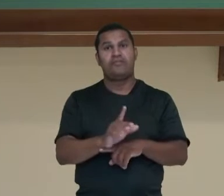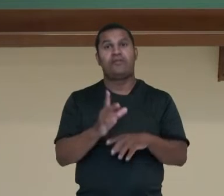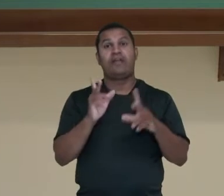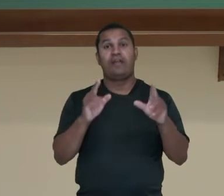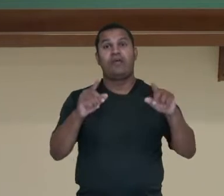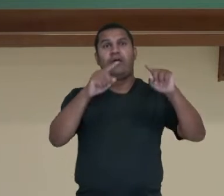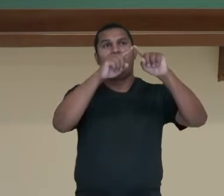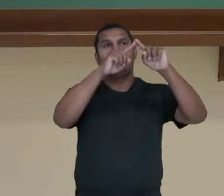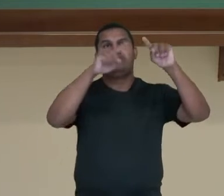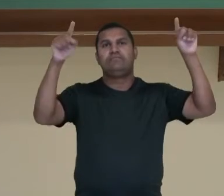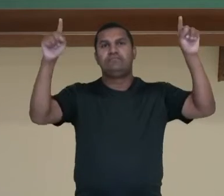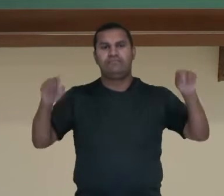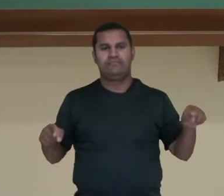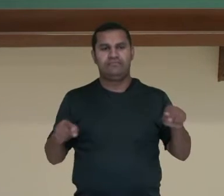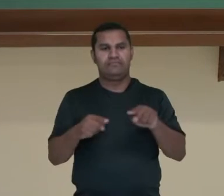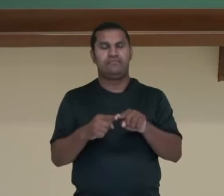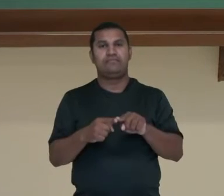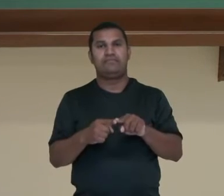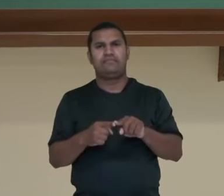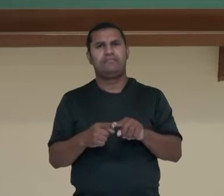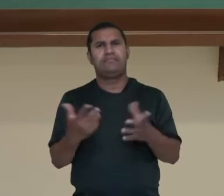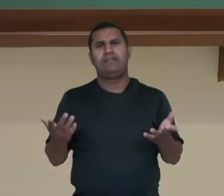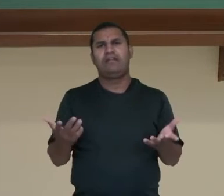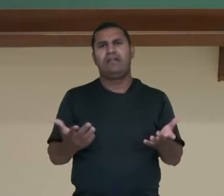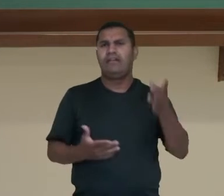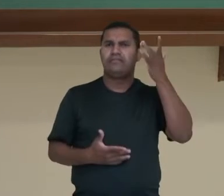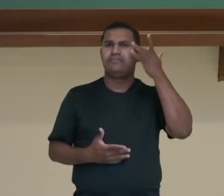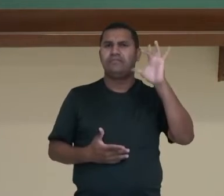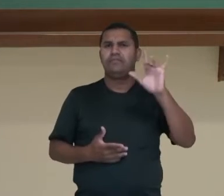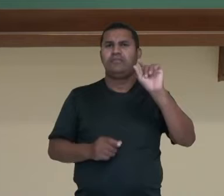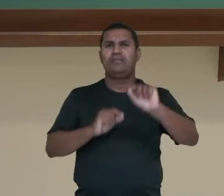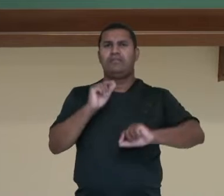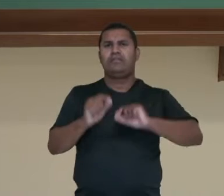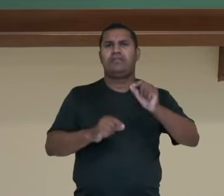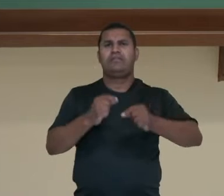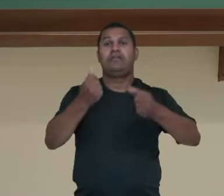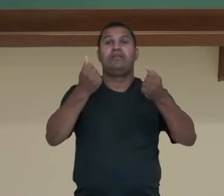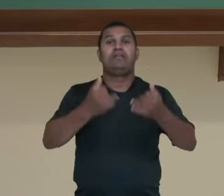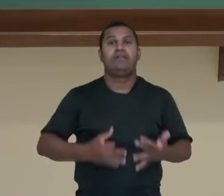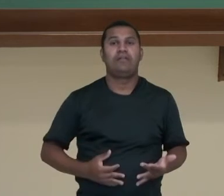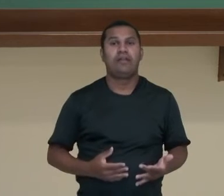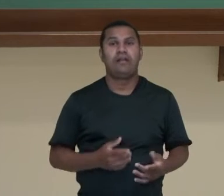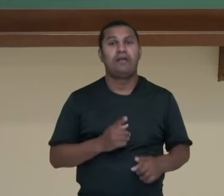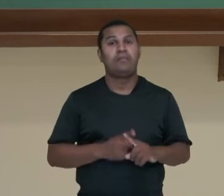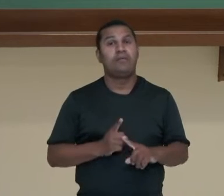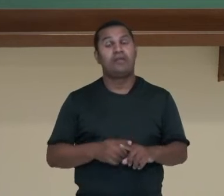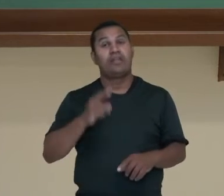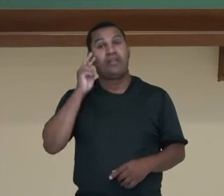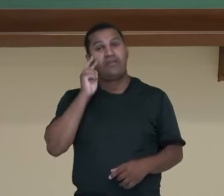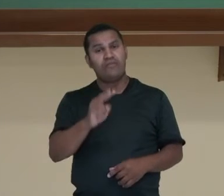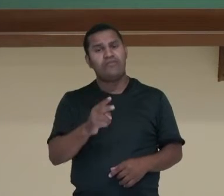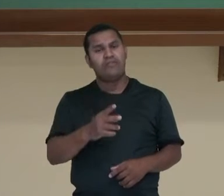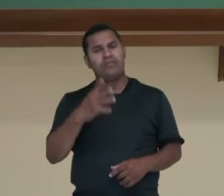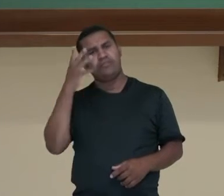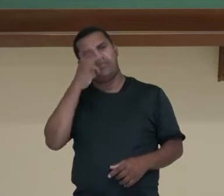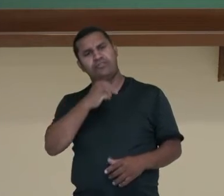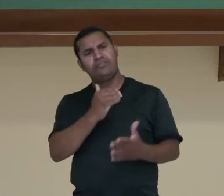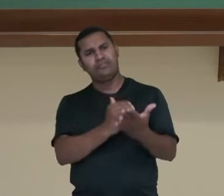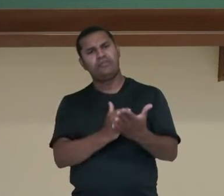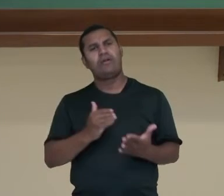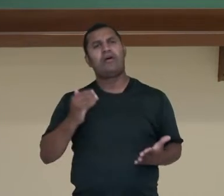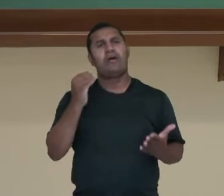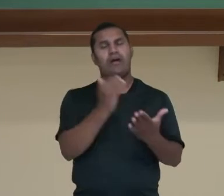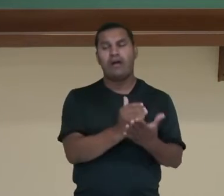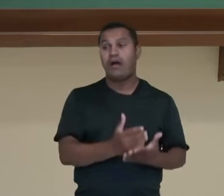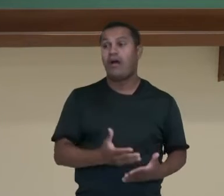que ele foi usado. Então eu não sabia explicar o que eu tinha achado de bonito naquele filme. Aí eu fui procurar. Aí eu